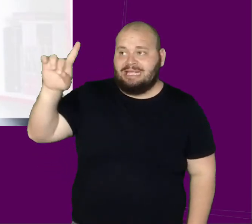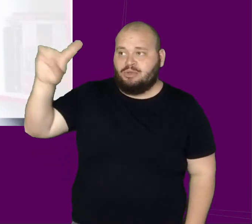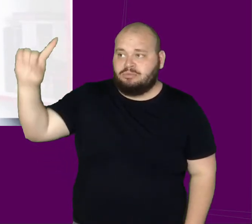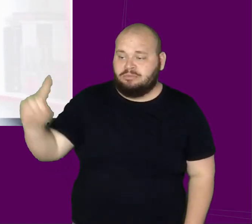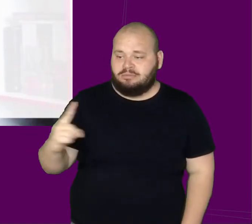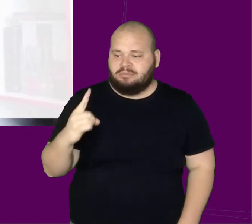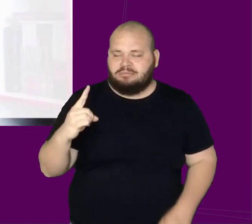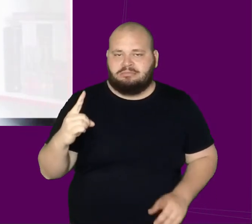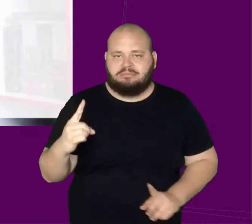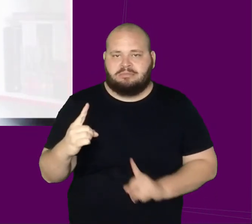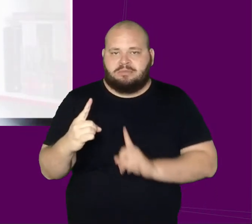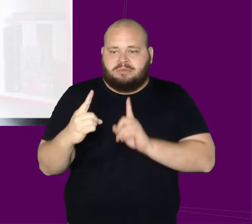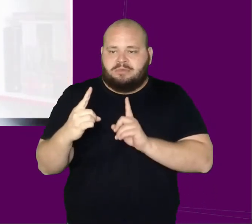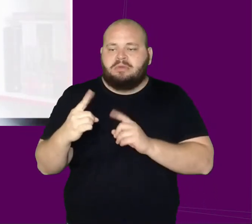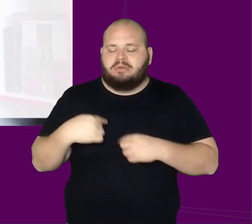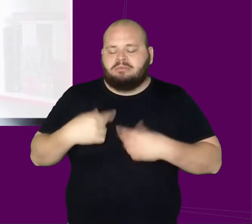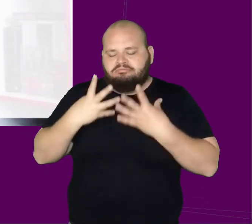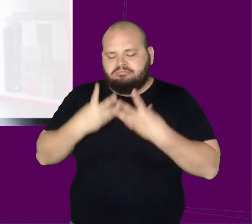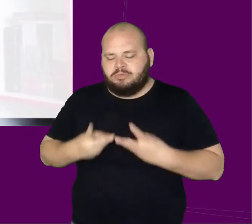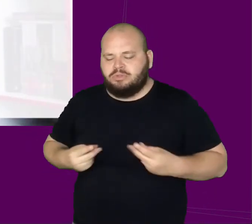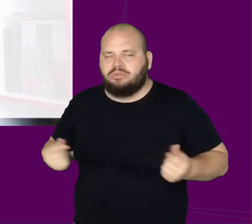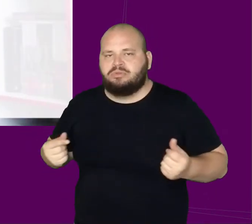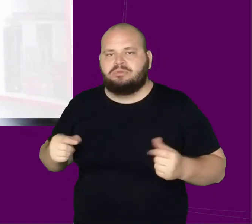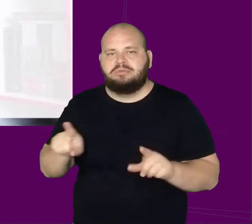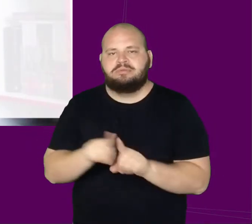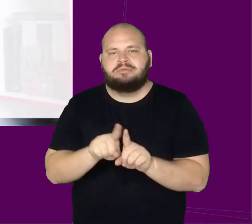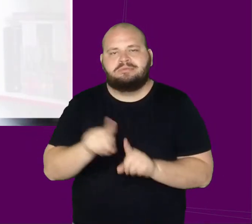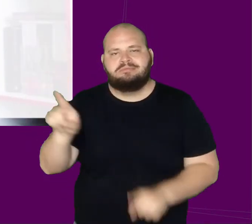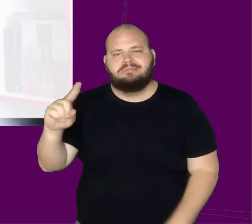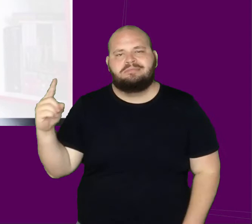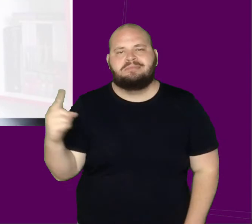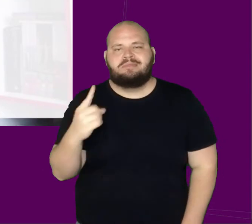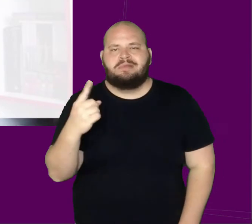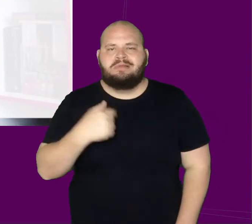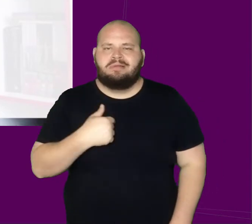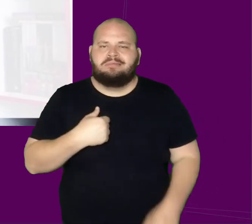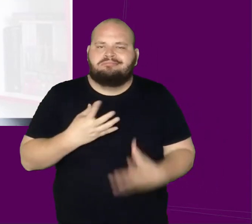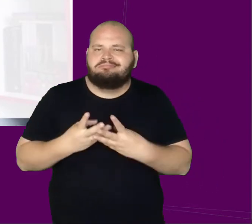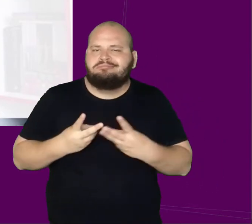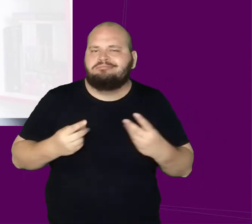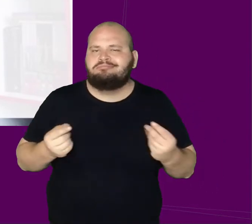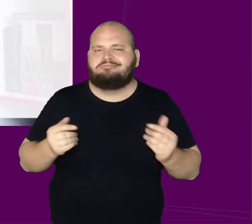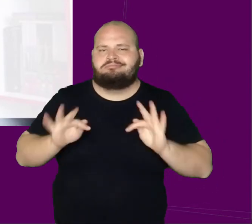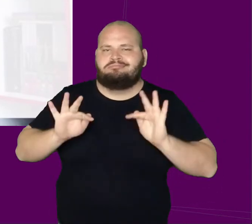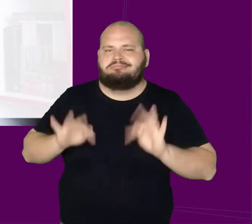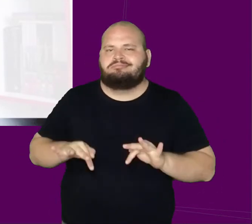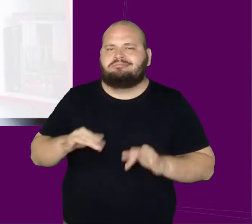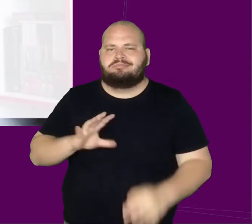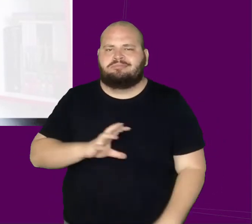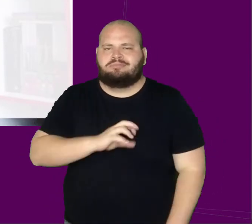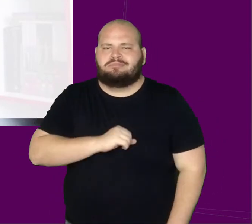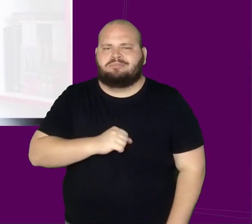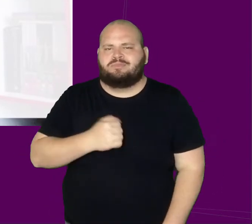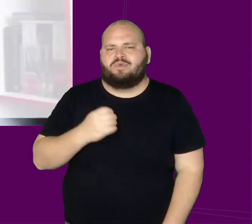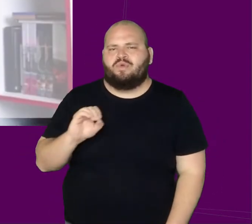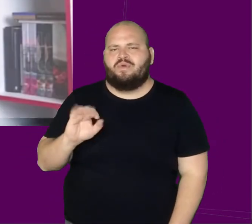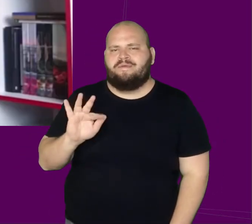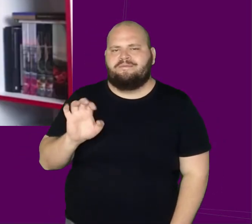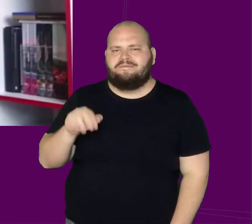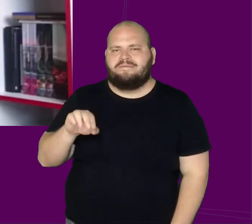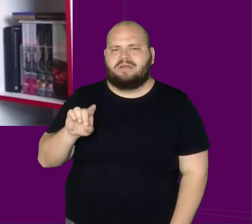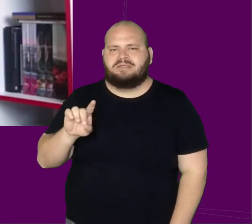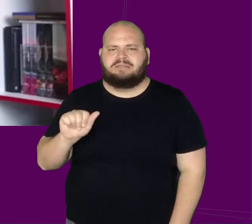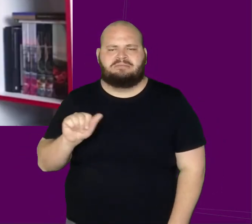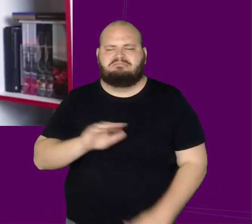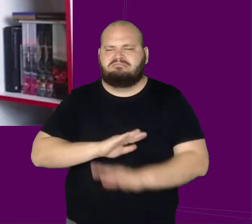dele Deus, dele que eu me dispo. E muito mais dele que não é pudico e não se ofende com as posições do amor. Então Deus não está importado